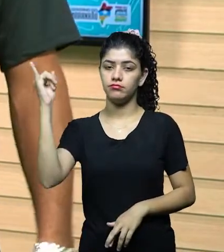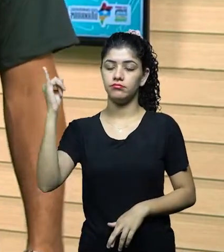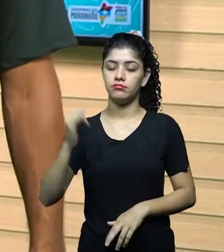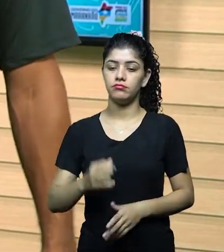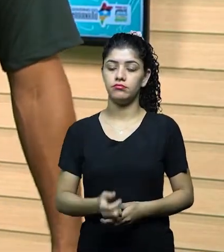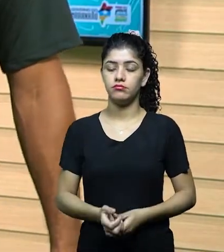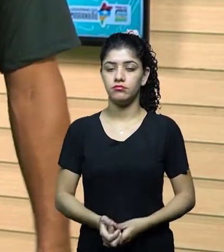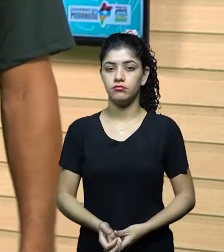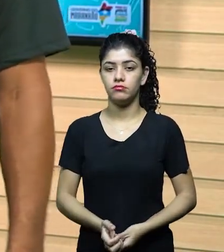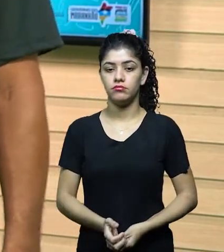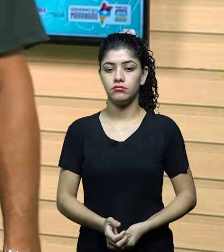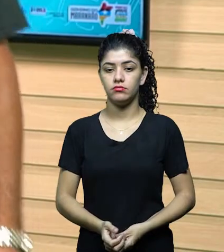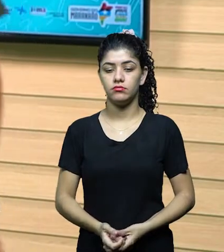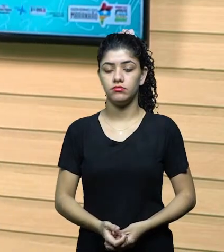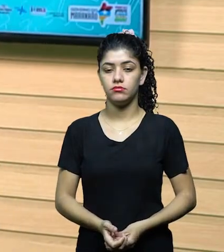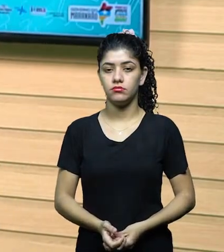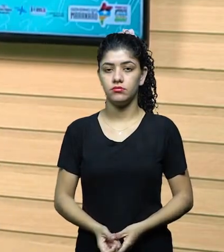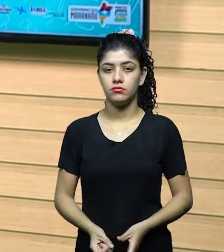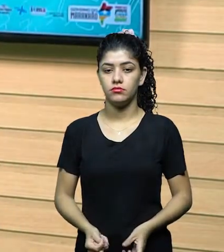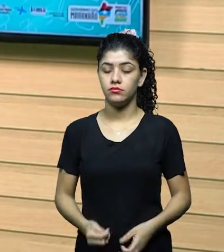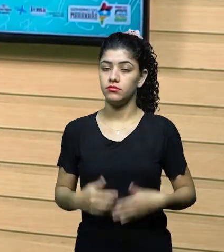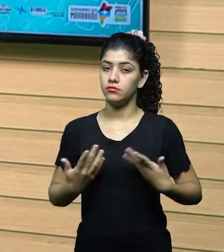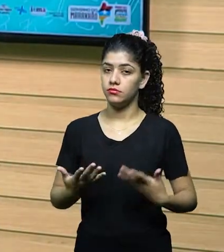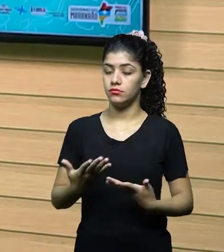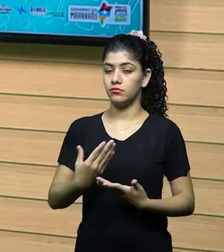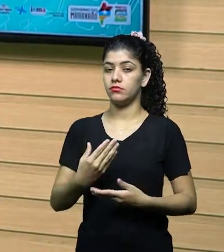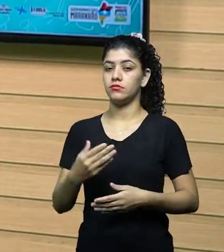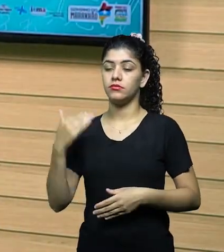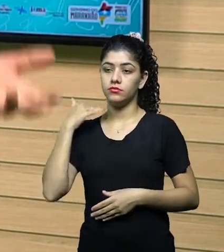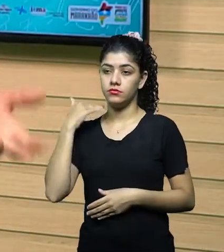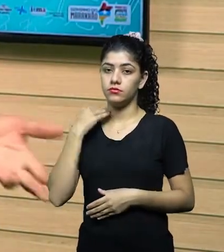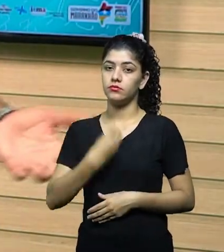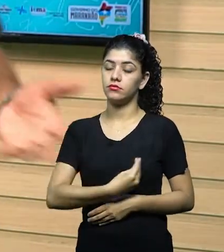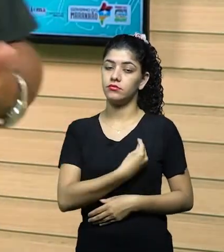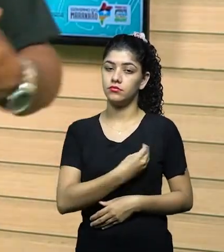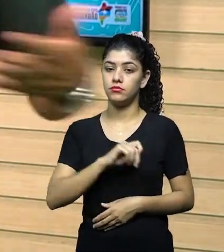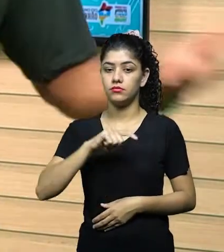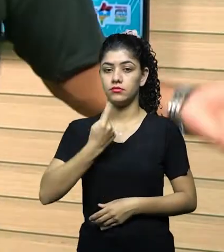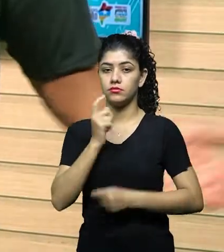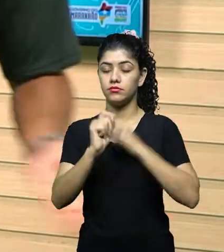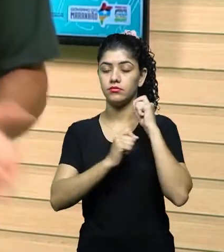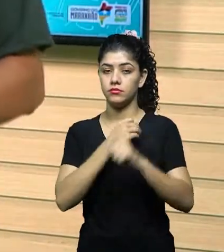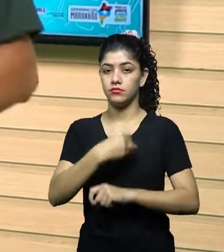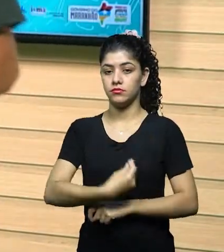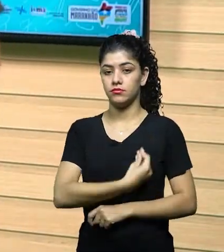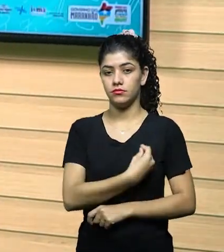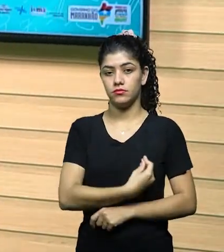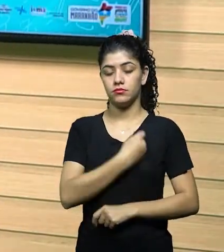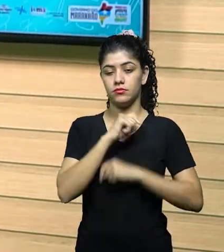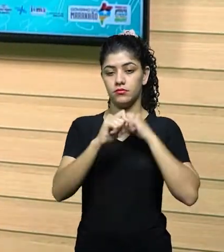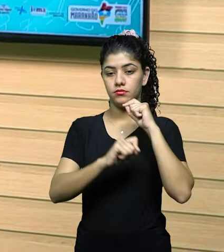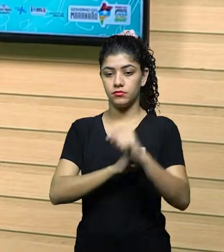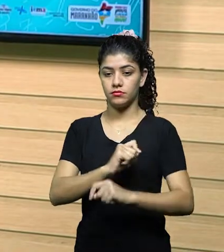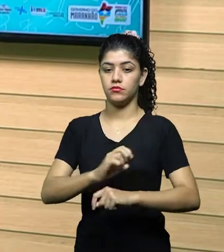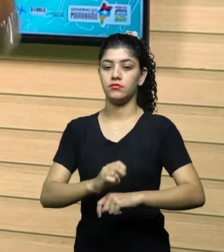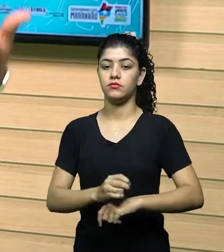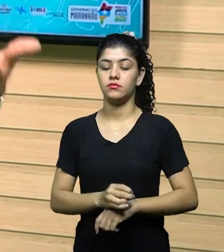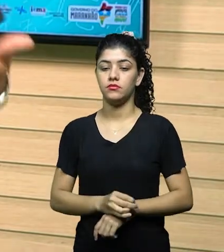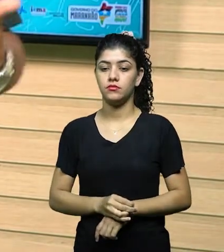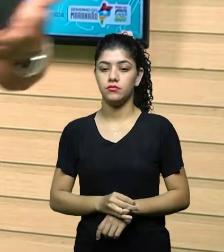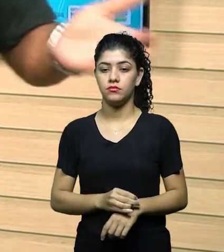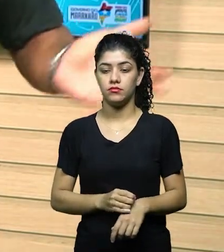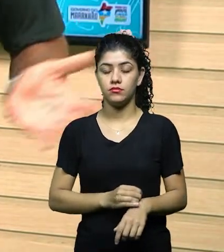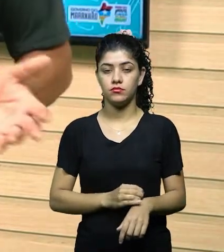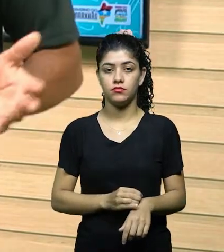financeiro. Né? Então, é disso que o banco vive. E, inclusive, nós estamos vivendo uma época onde os